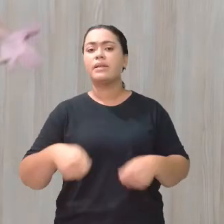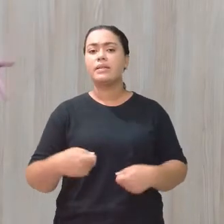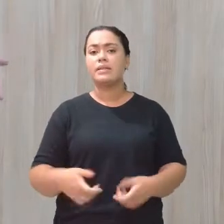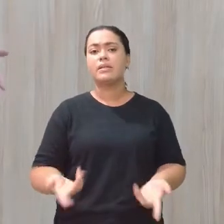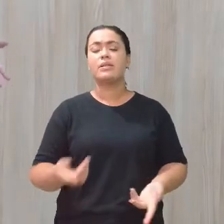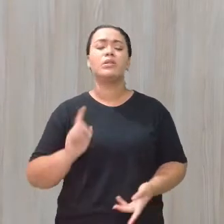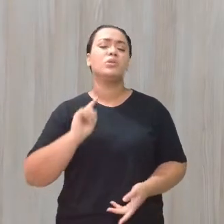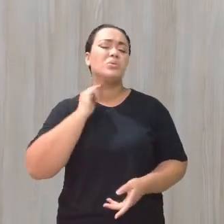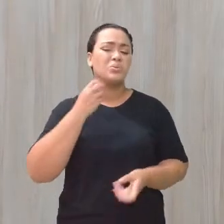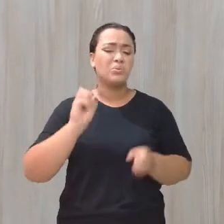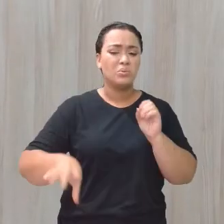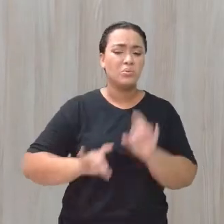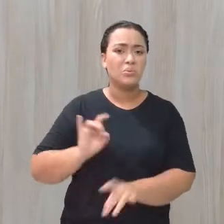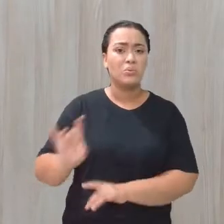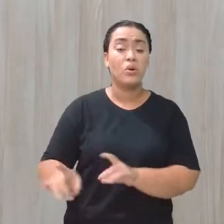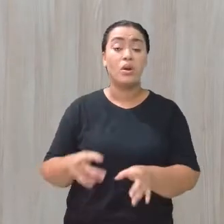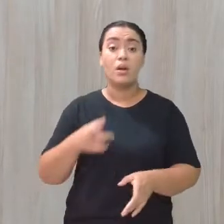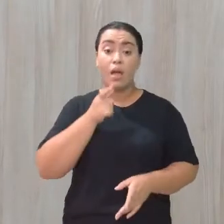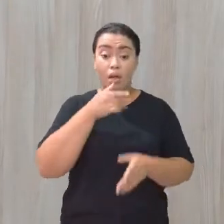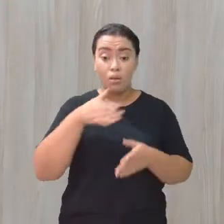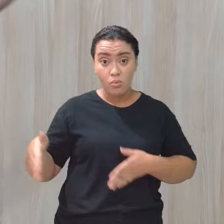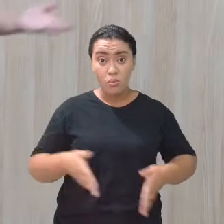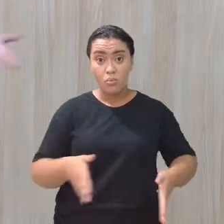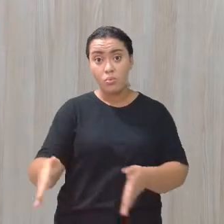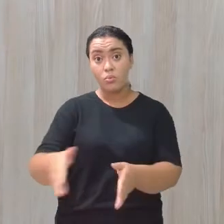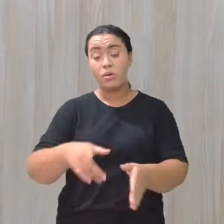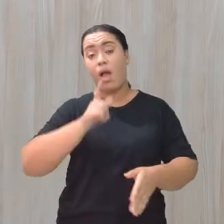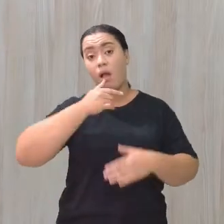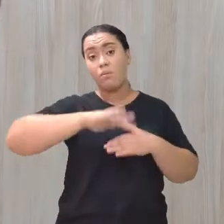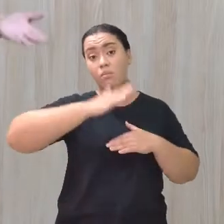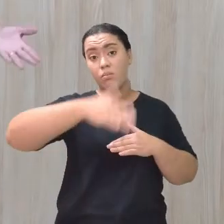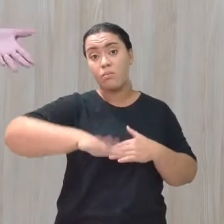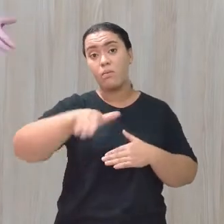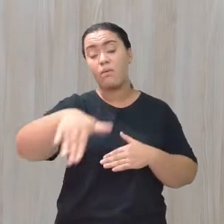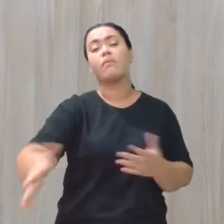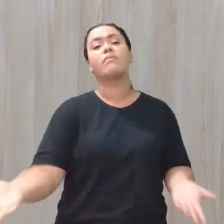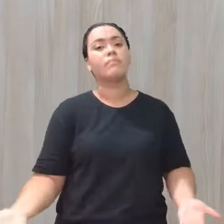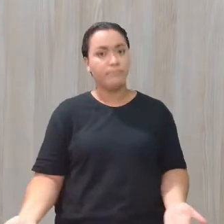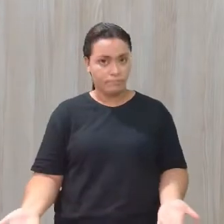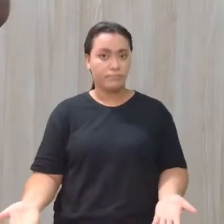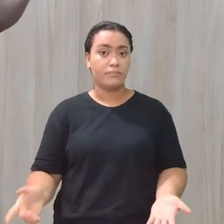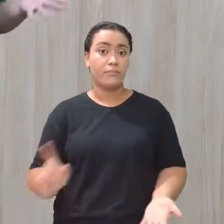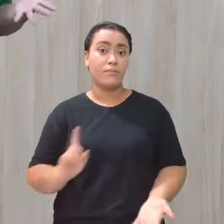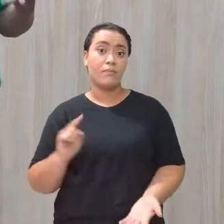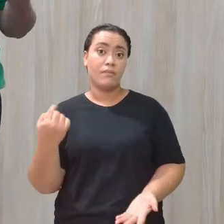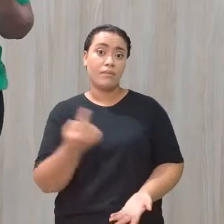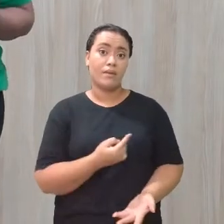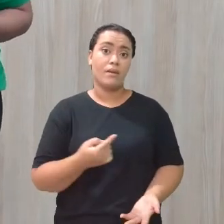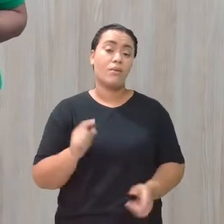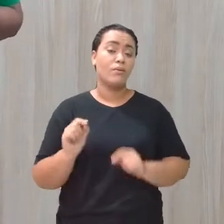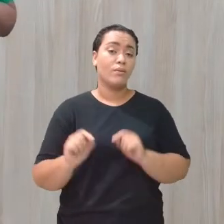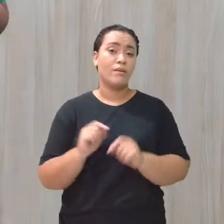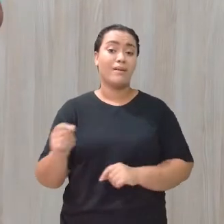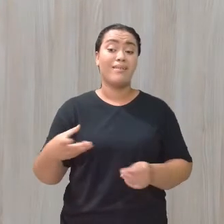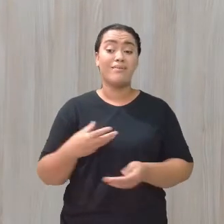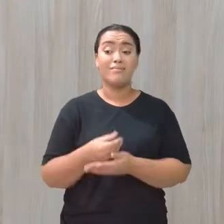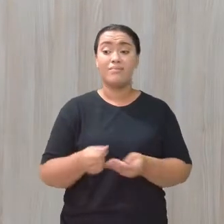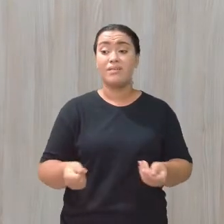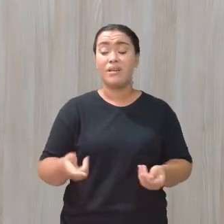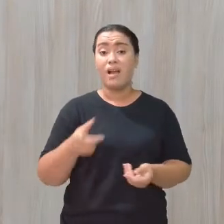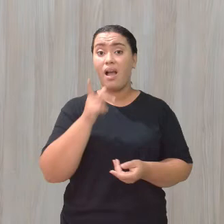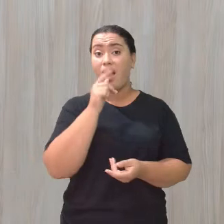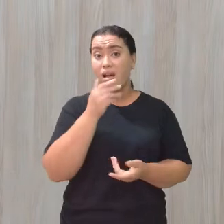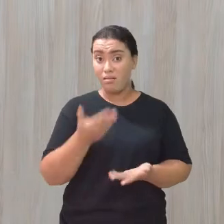polui o rio, a gente polui o mar, a gente está aí acabando com a nossa água, de certa